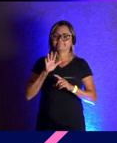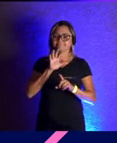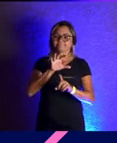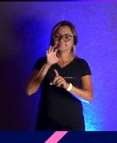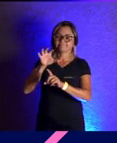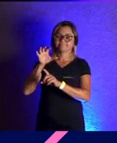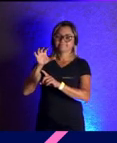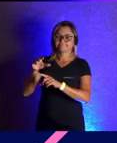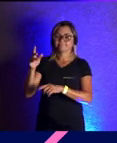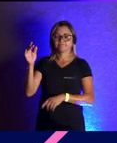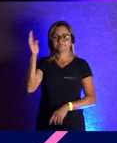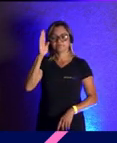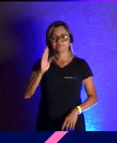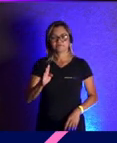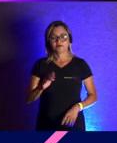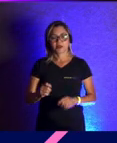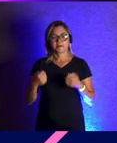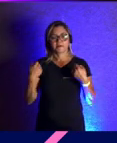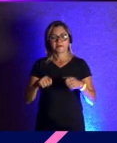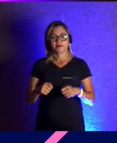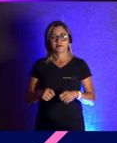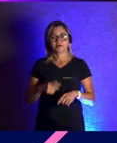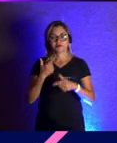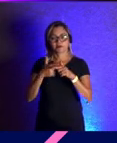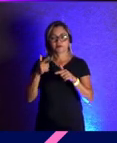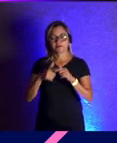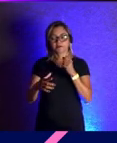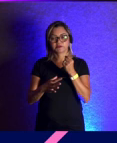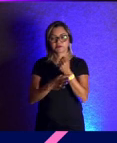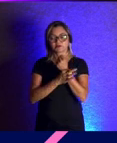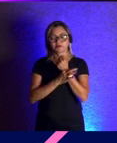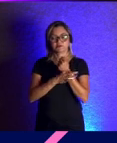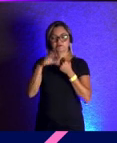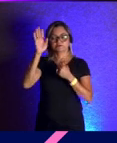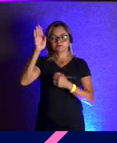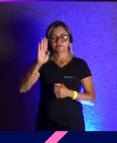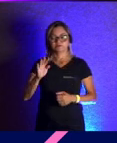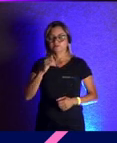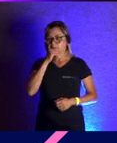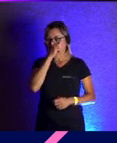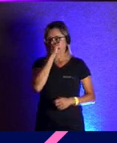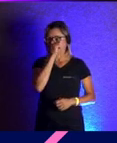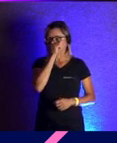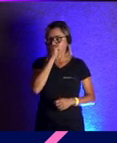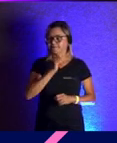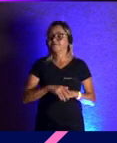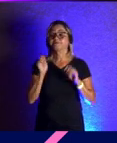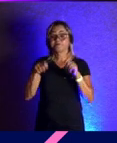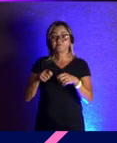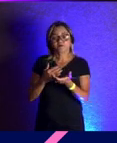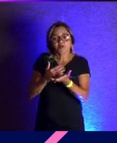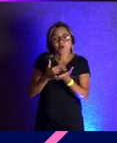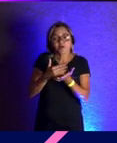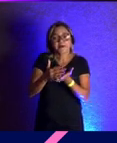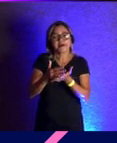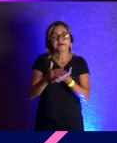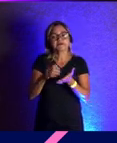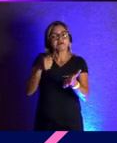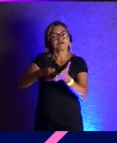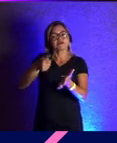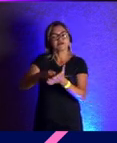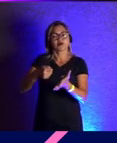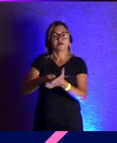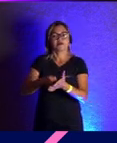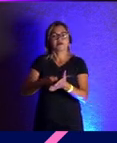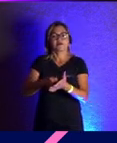conseguiu reconhecer que esse problema é um problema da segurança pública brasileira também, para que a gente comece a exigir que o